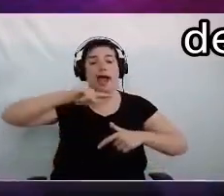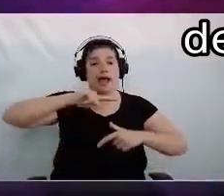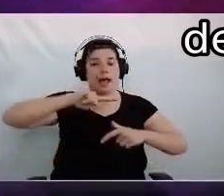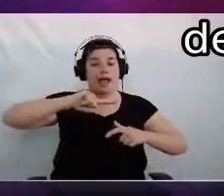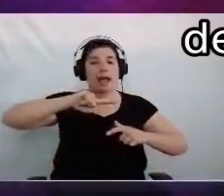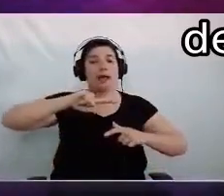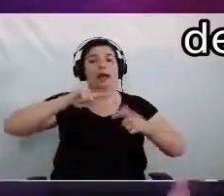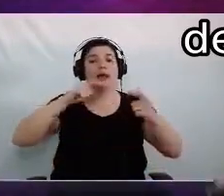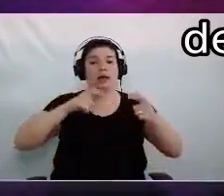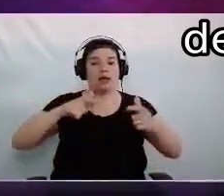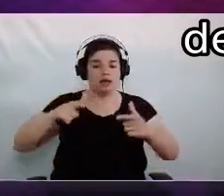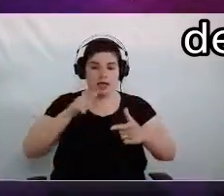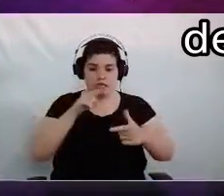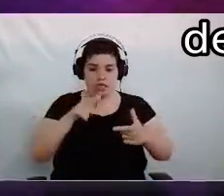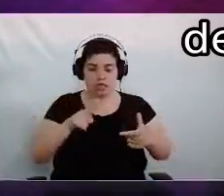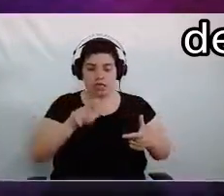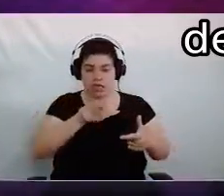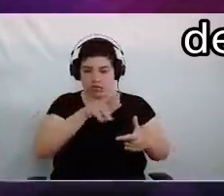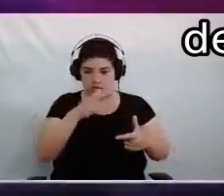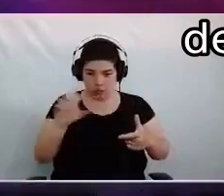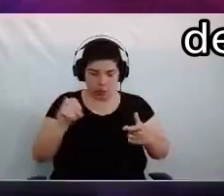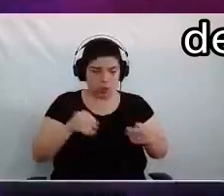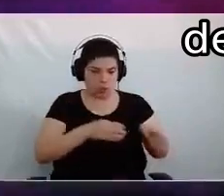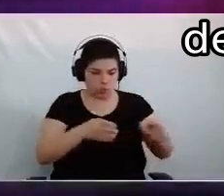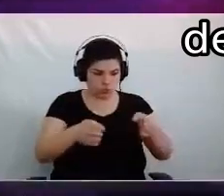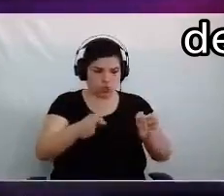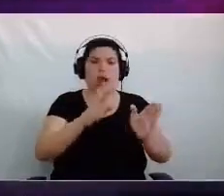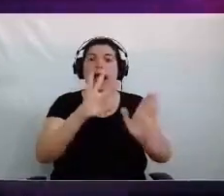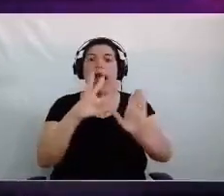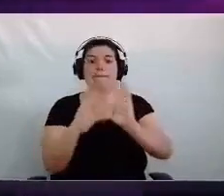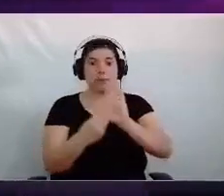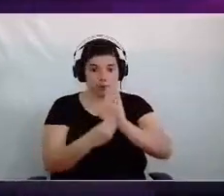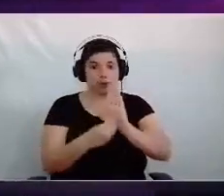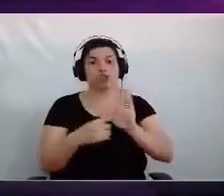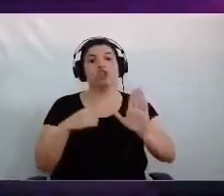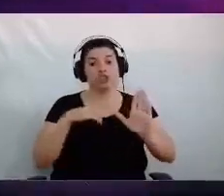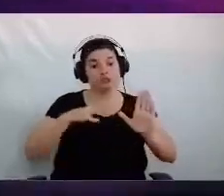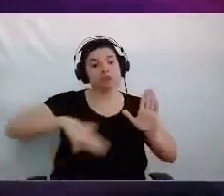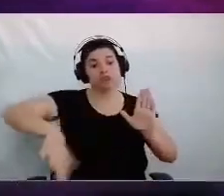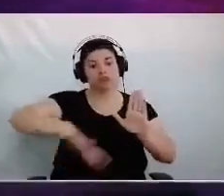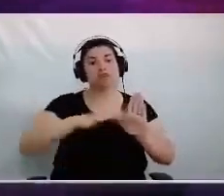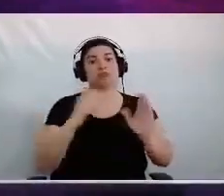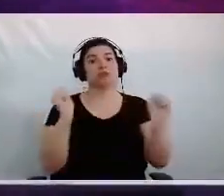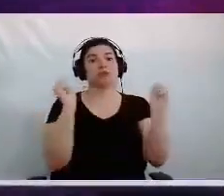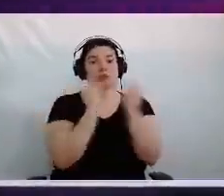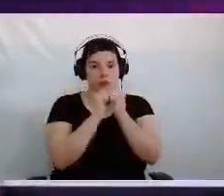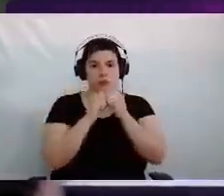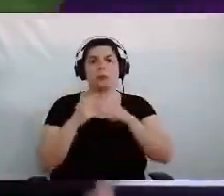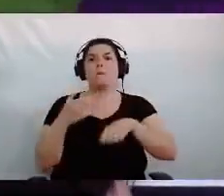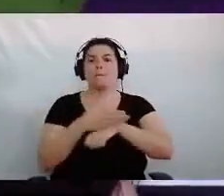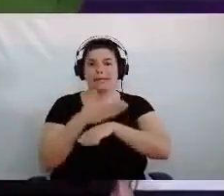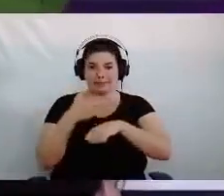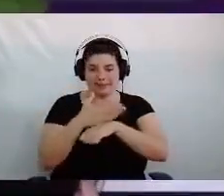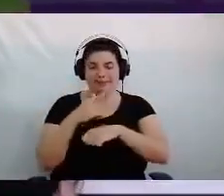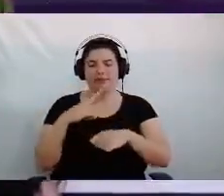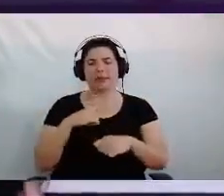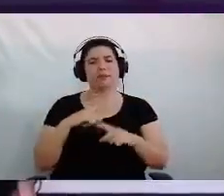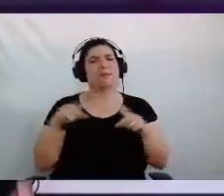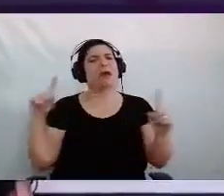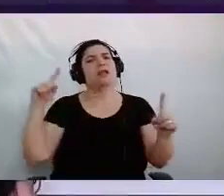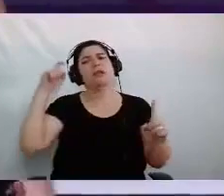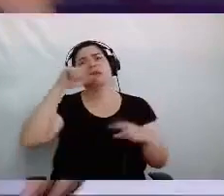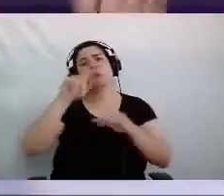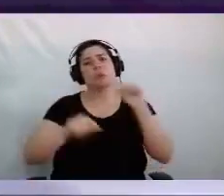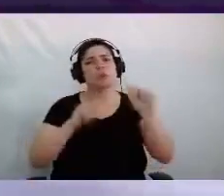barco, dentro do Rio Amazonas, participando conosco. Muito bem. Com essas pessoas, qual é o desafio? Cada pessoa